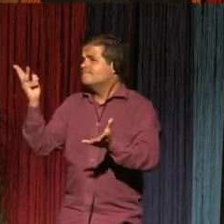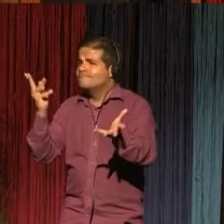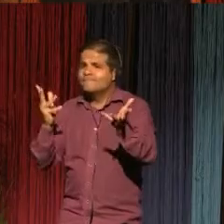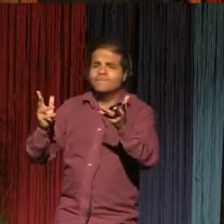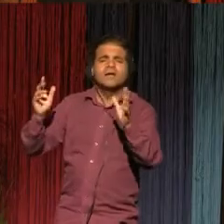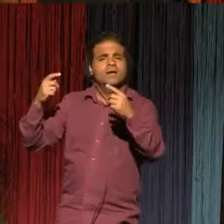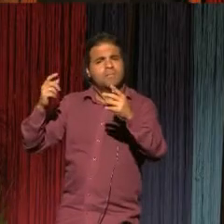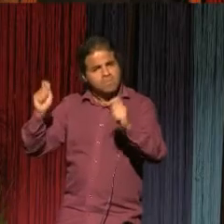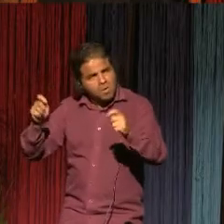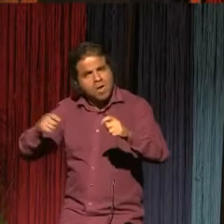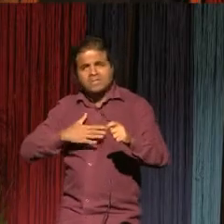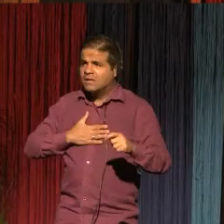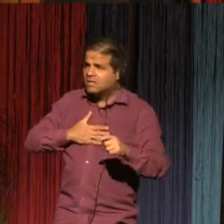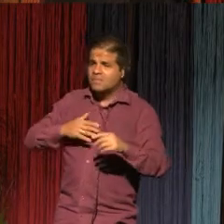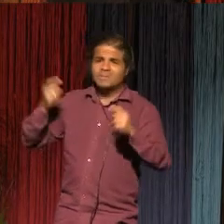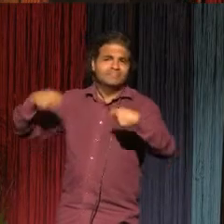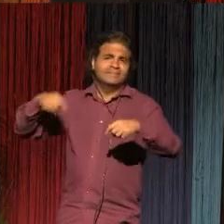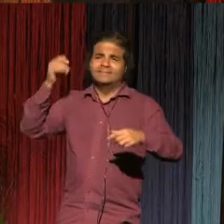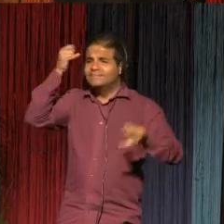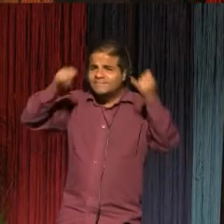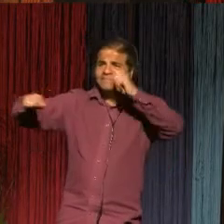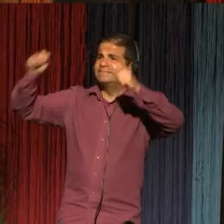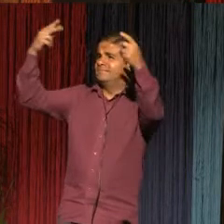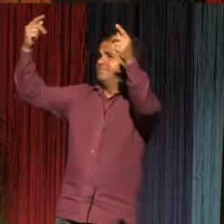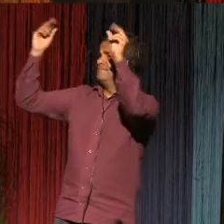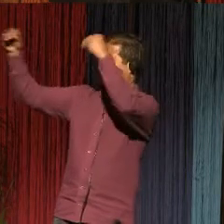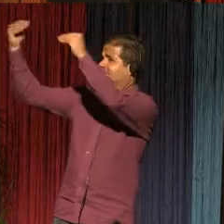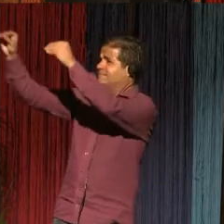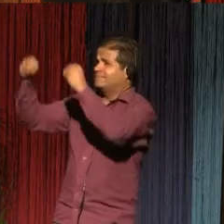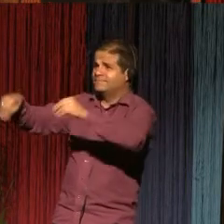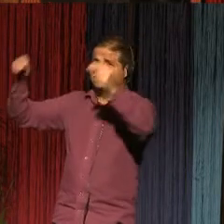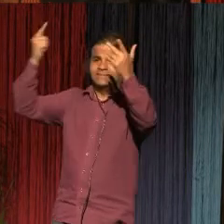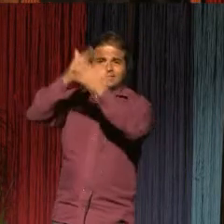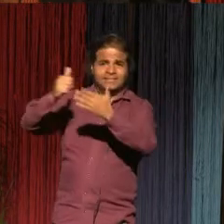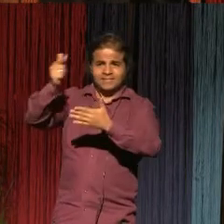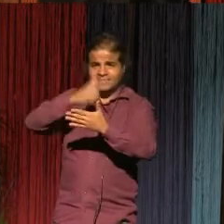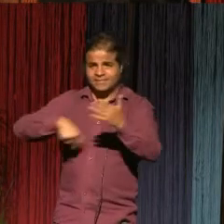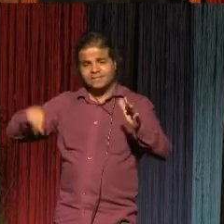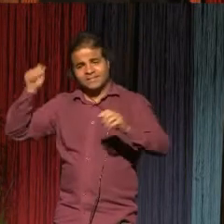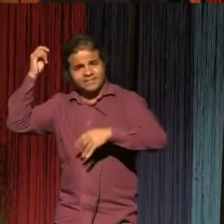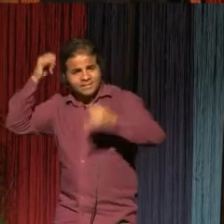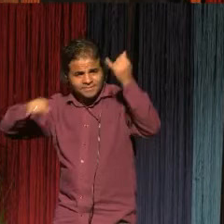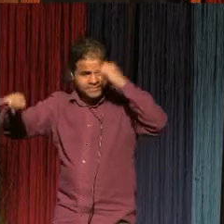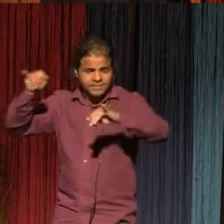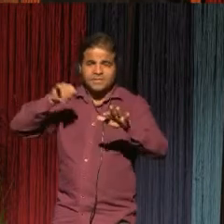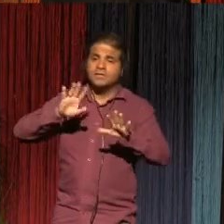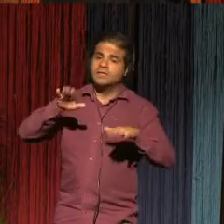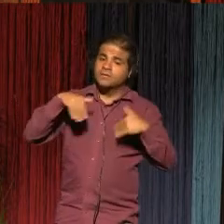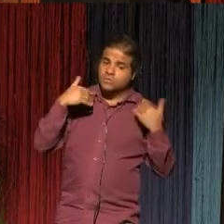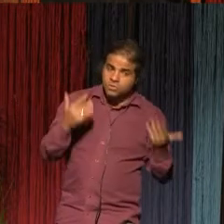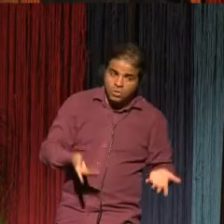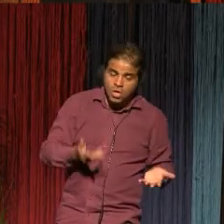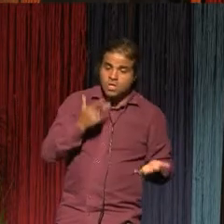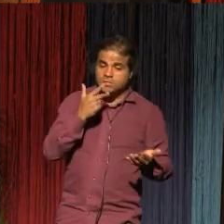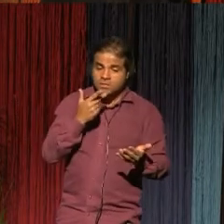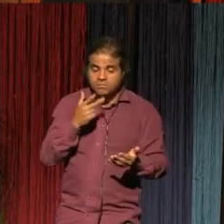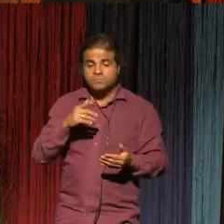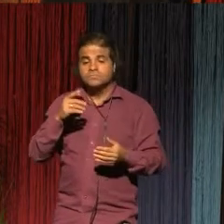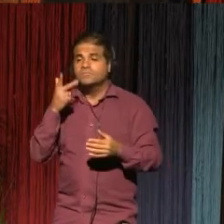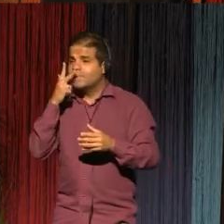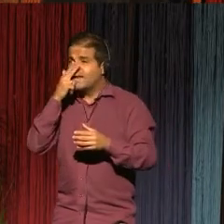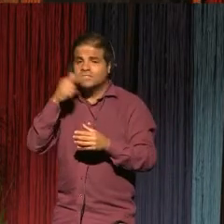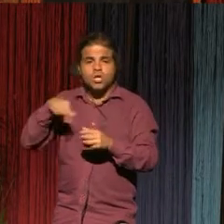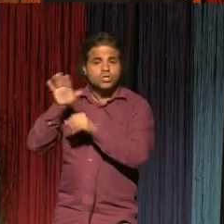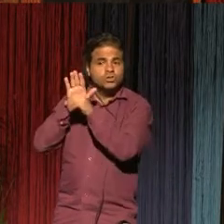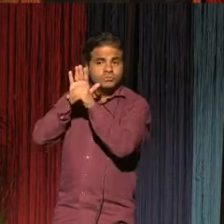Pode ser agradável, mas não pode conter tantas distrações. Por outro lado, nós subestimamos a capacidade